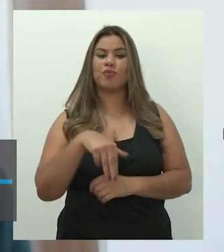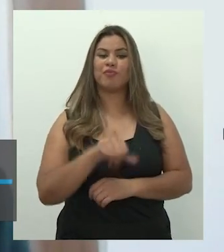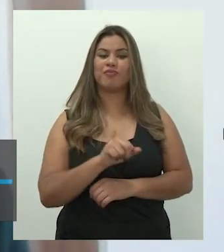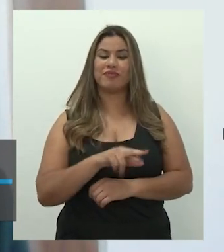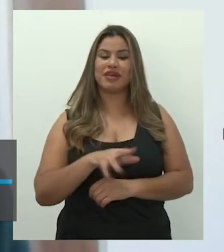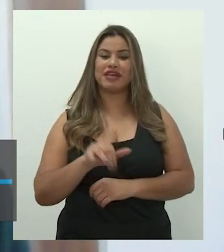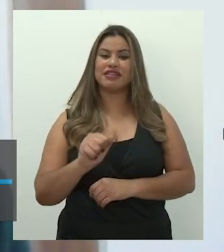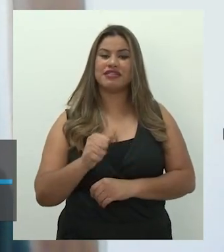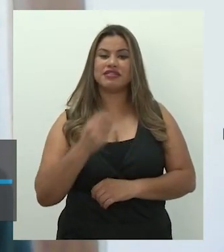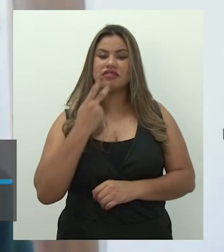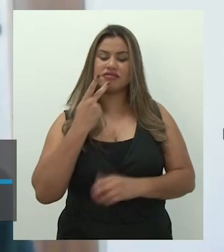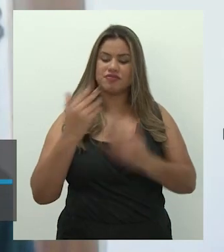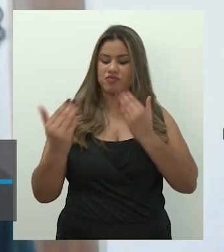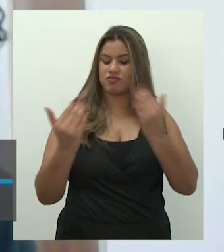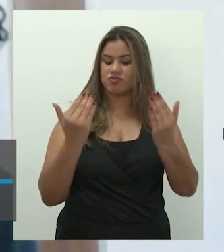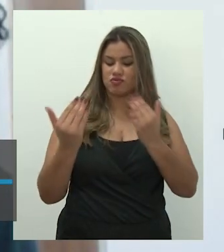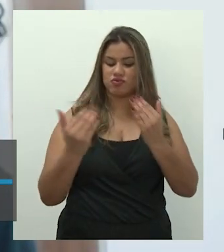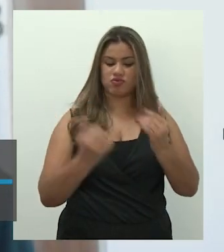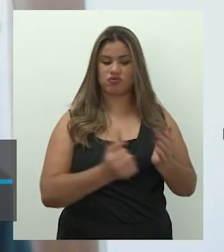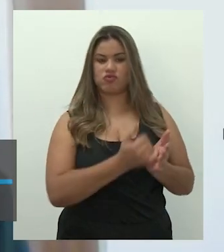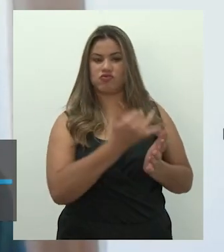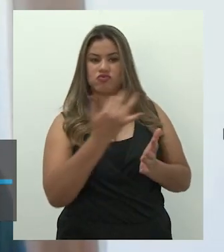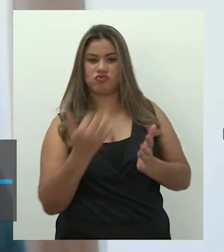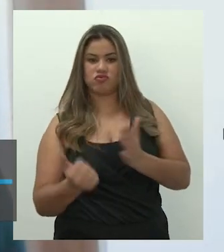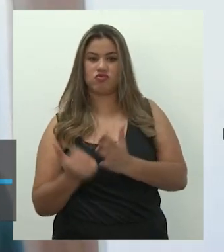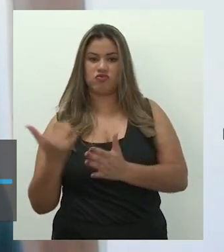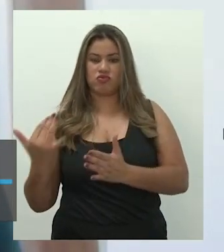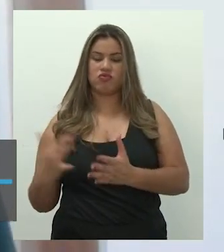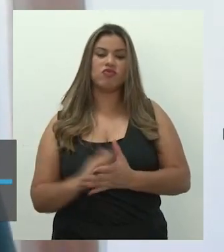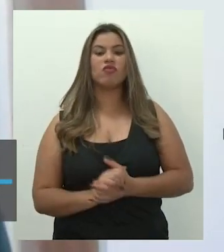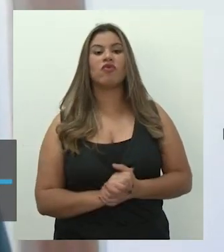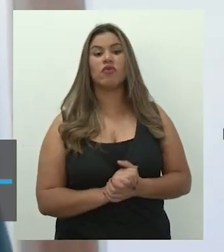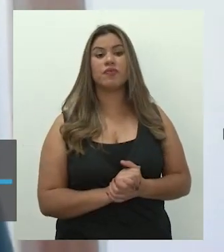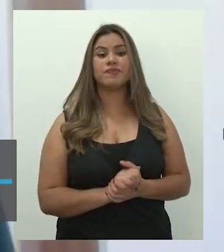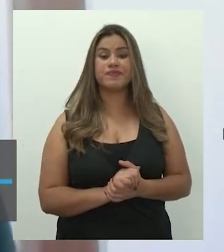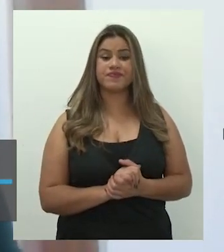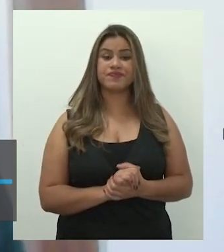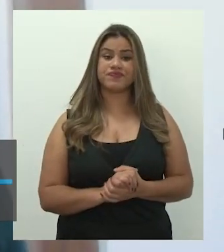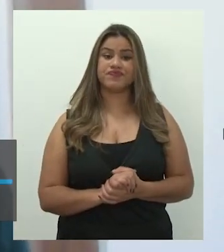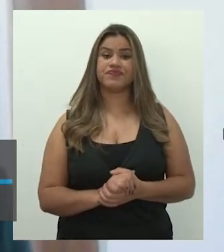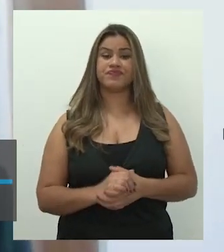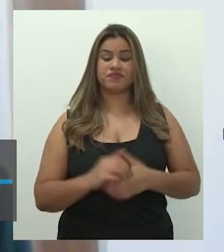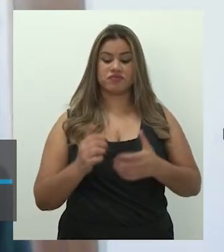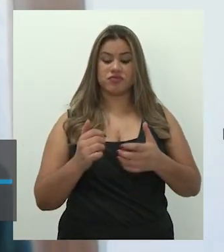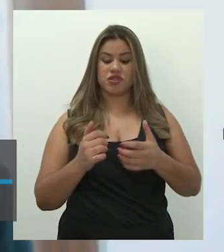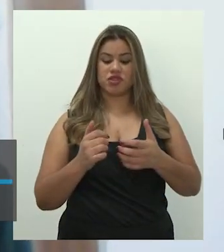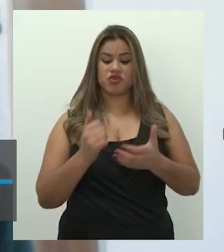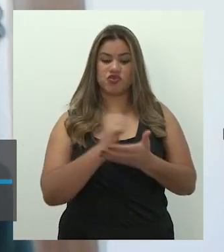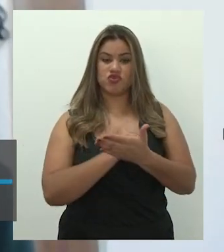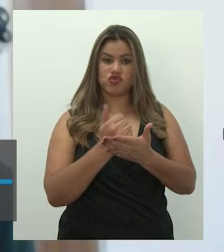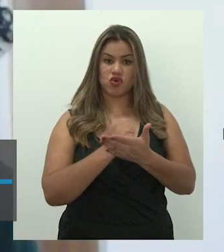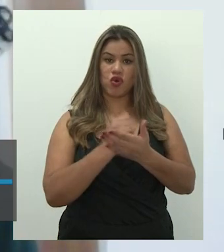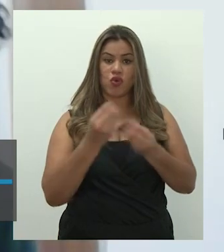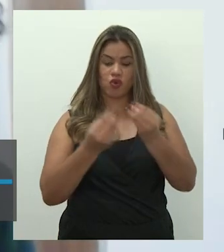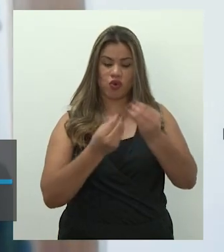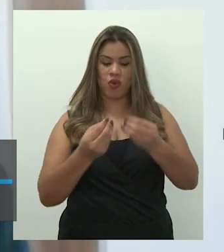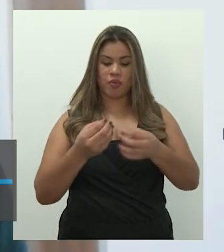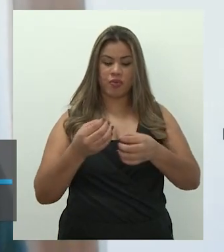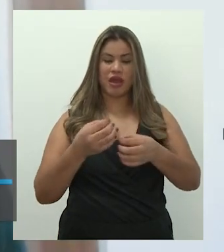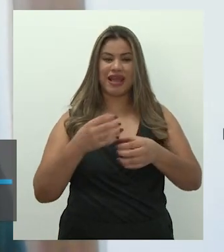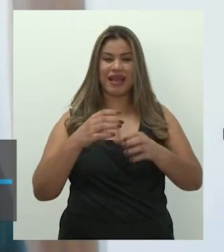comparar quantidades com material concreto, Daniela, confeccionar jogos com tampinhas,